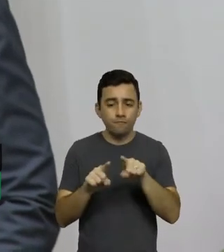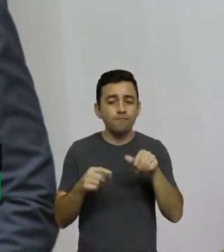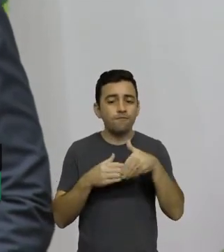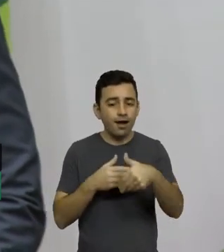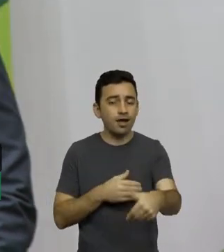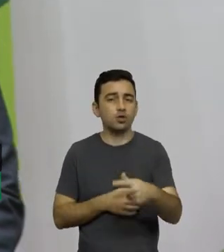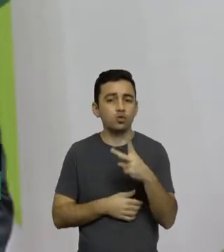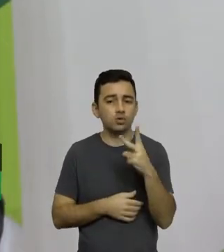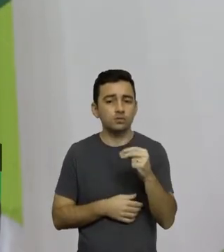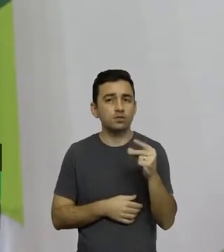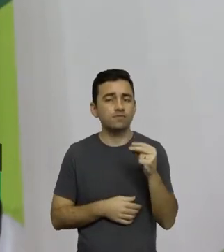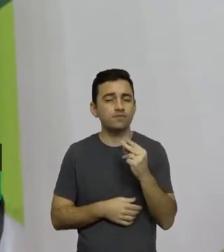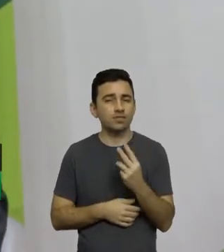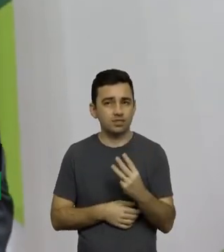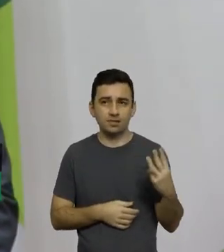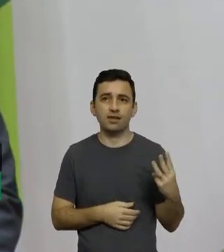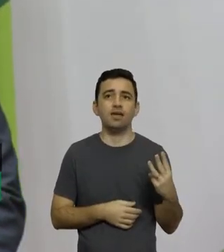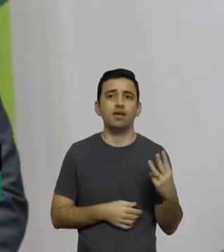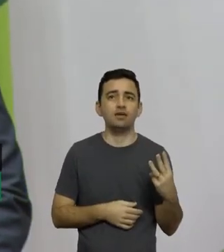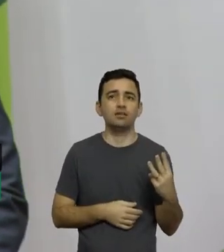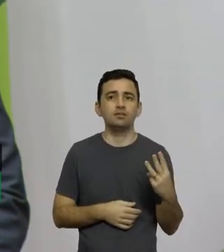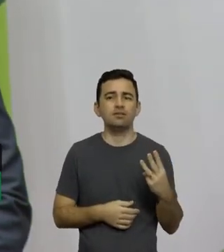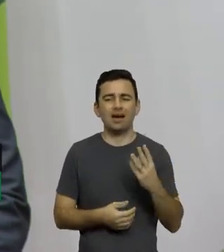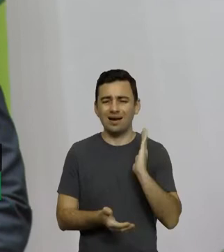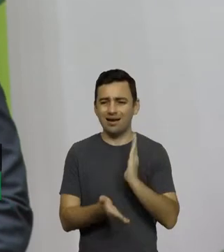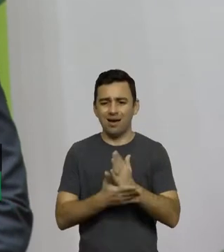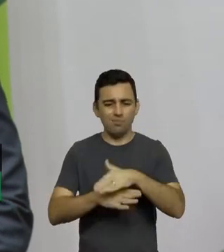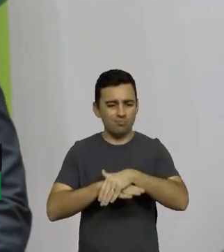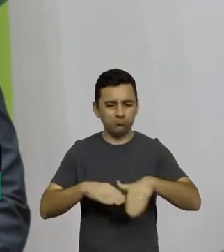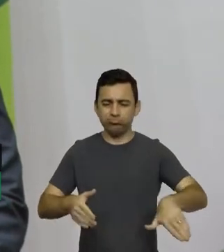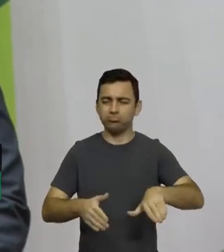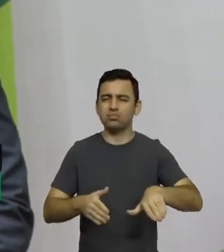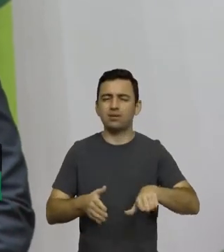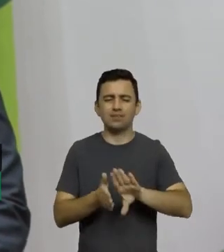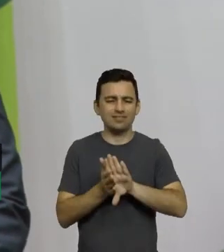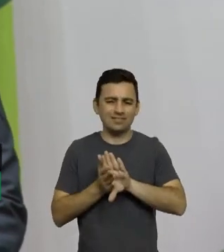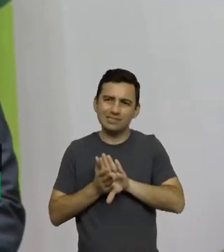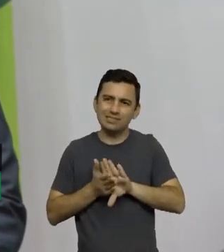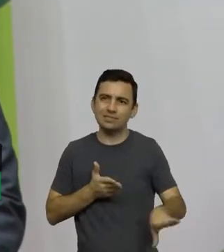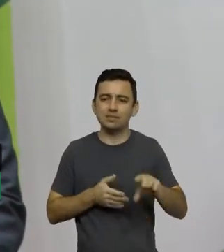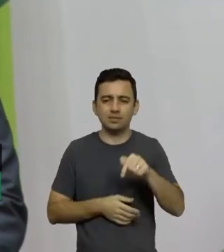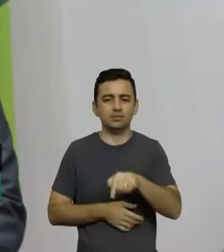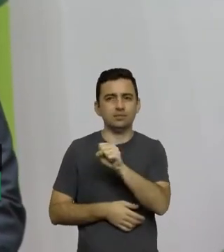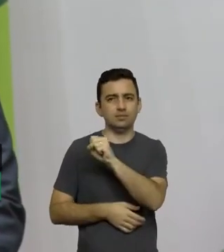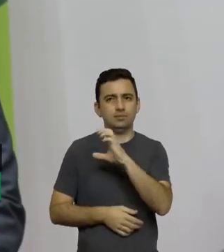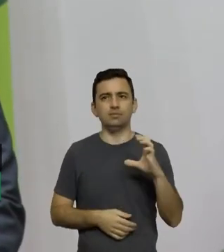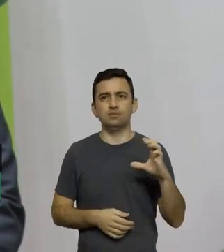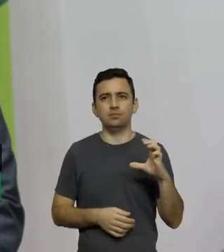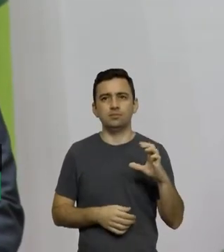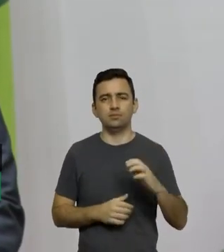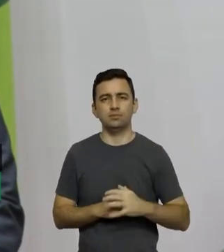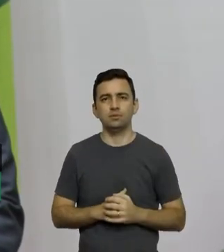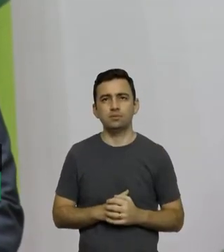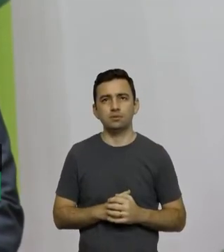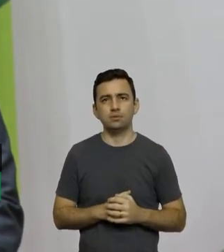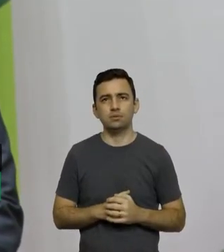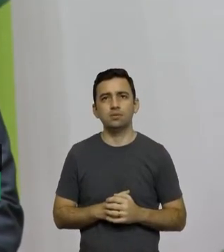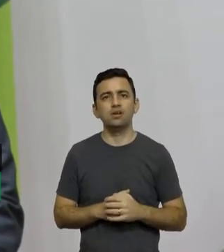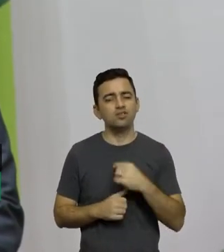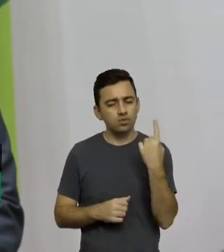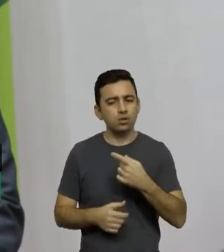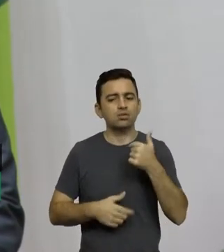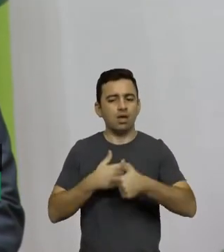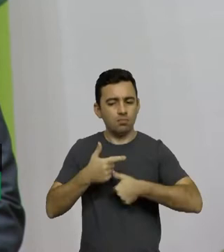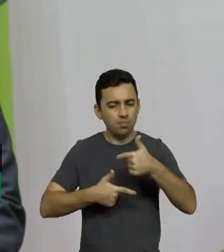2023, extirpados da história política do Estado de Santa Catarina, definitivamente. Estamos trabalhando para